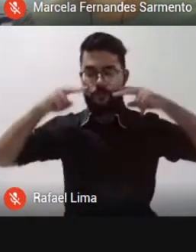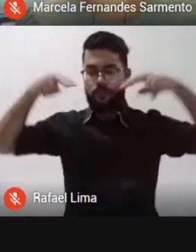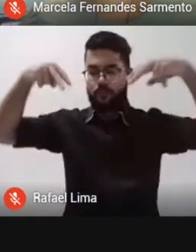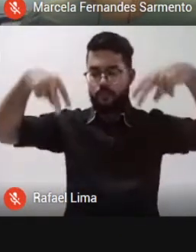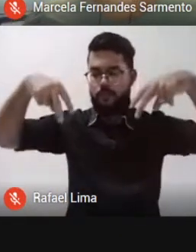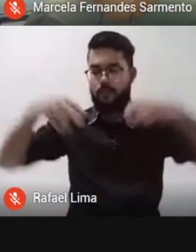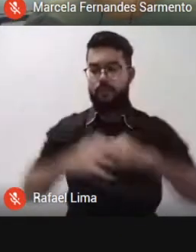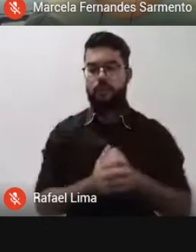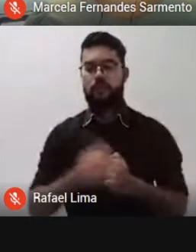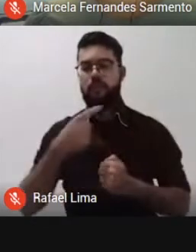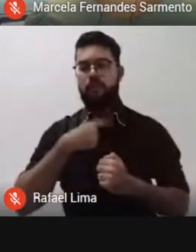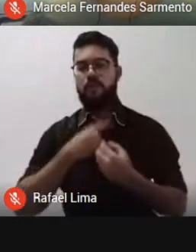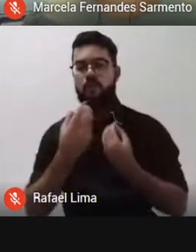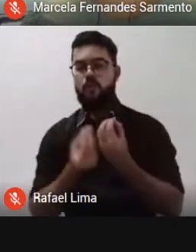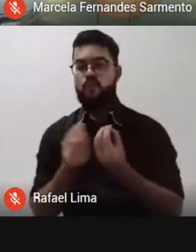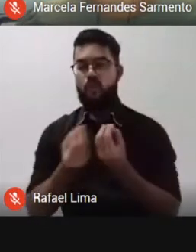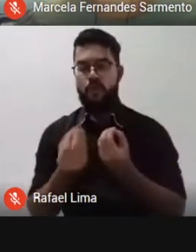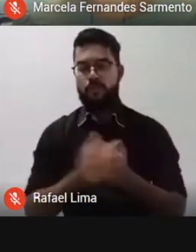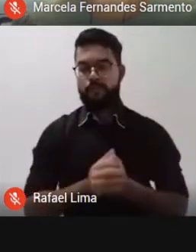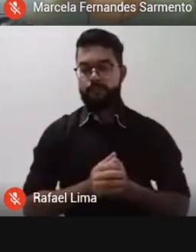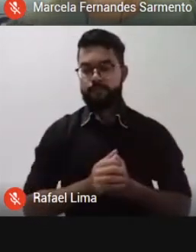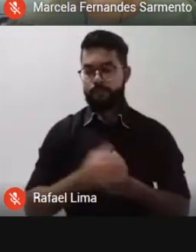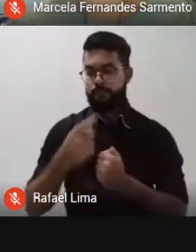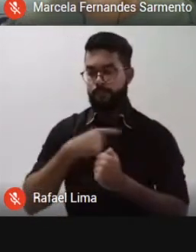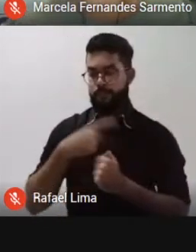né, que seriam